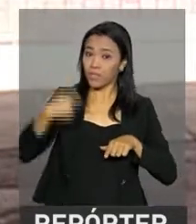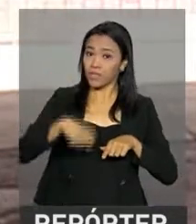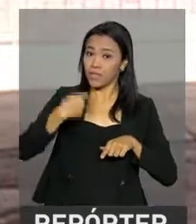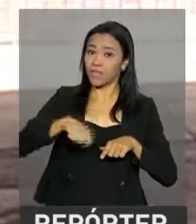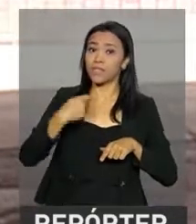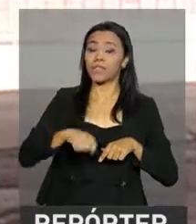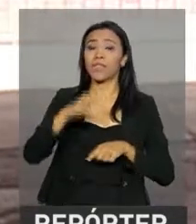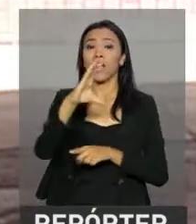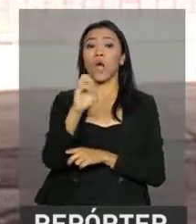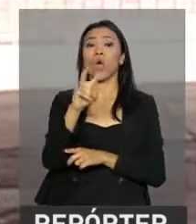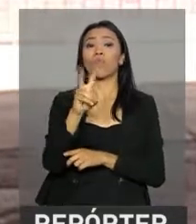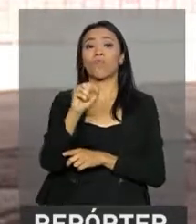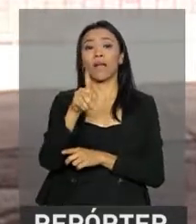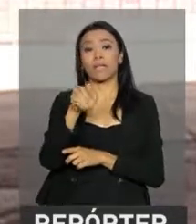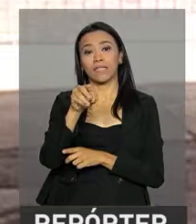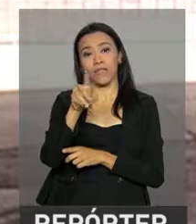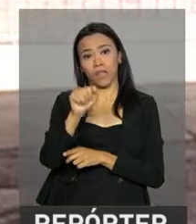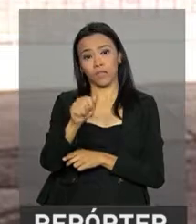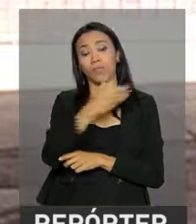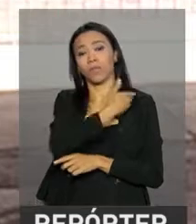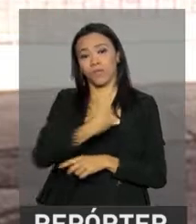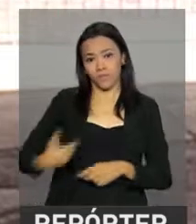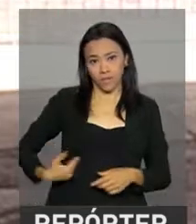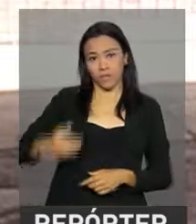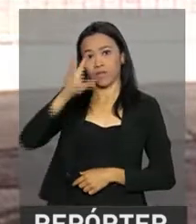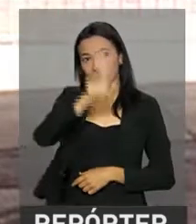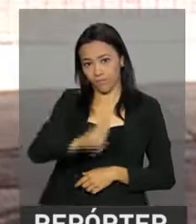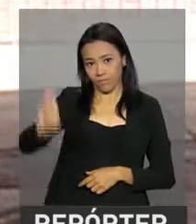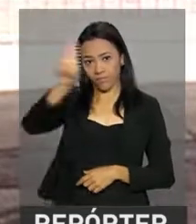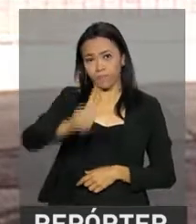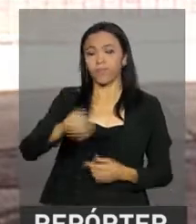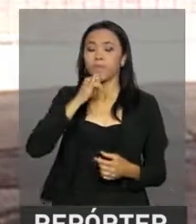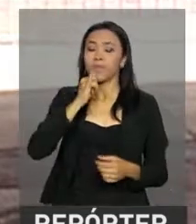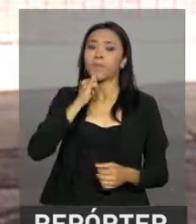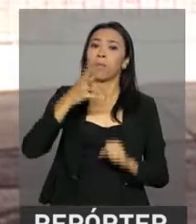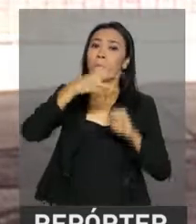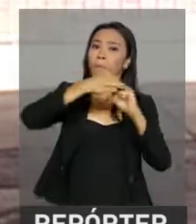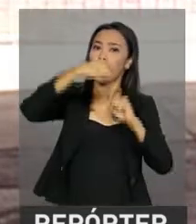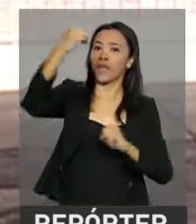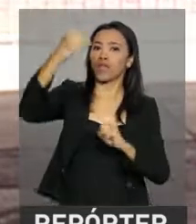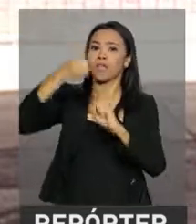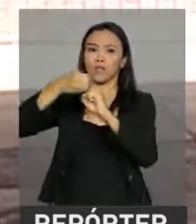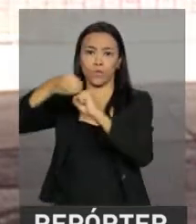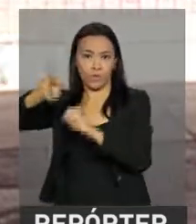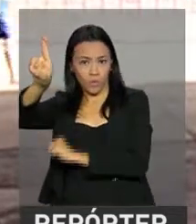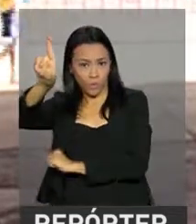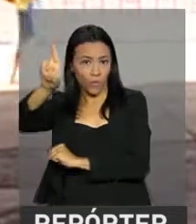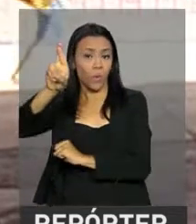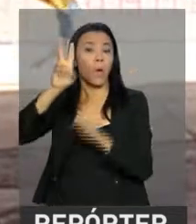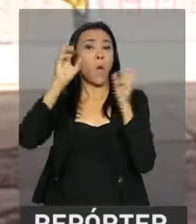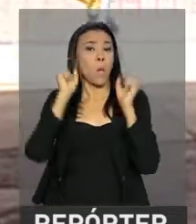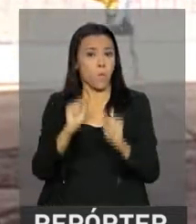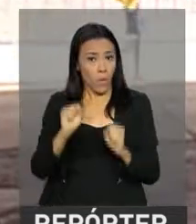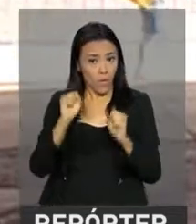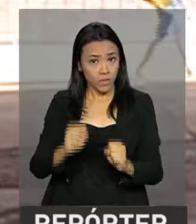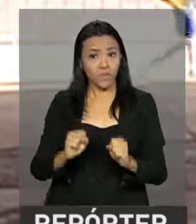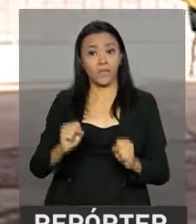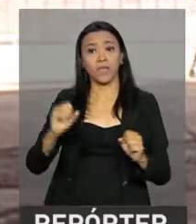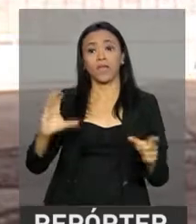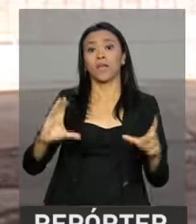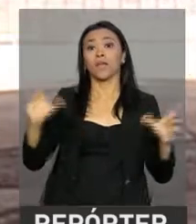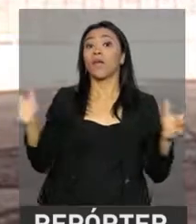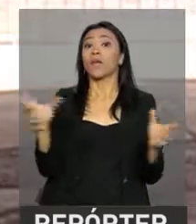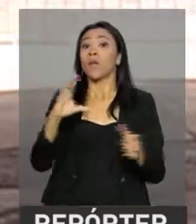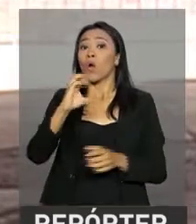pelas universidades públicas já no caso do mestrado e doutorado é podem ser podem ser validados pelas